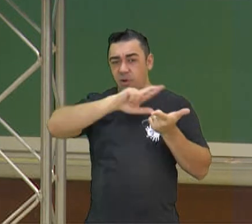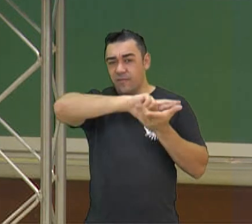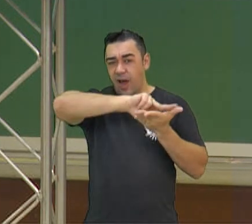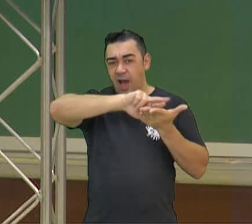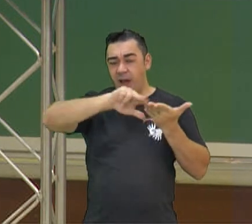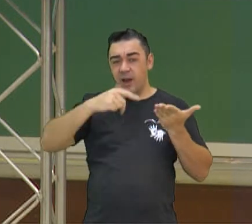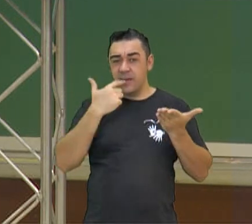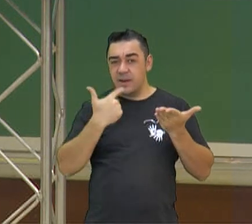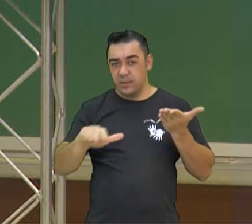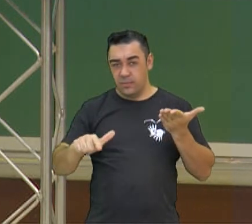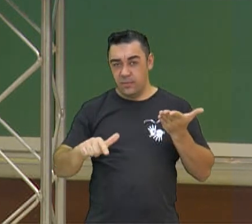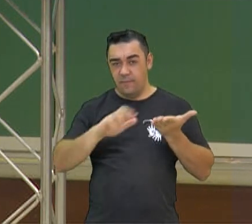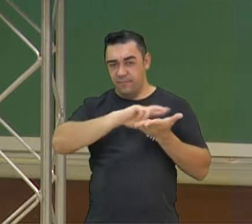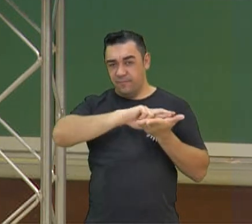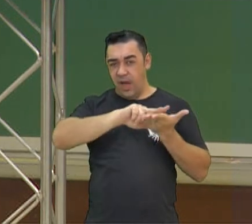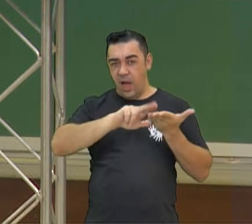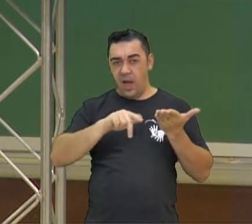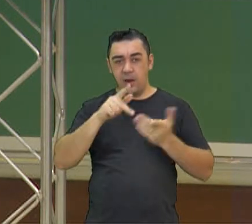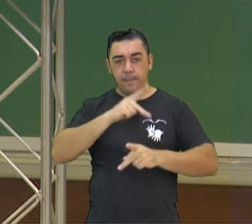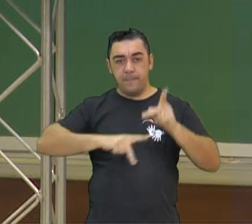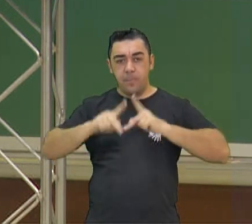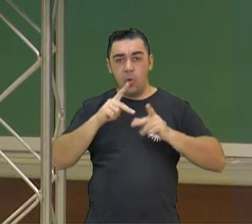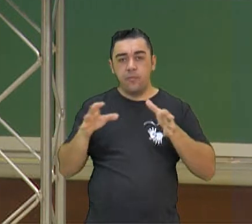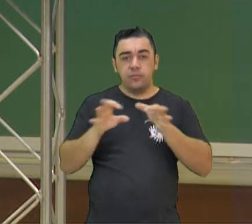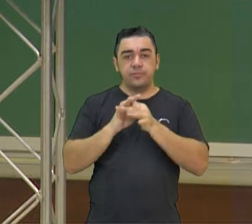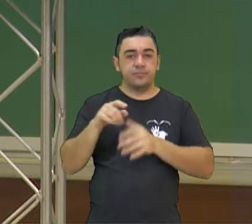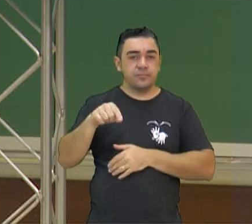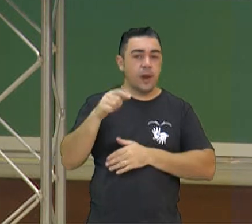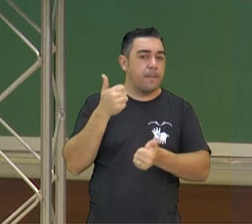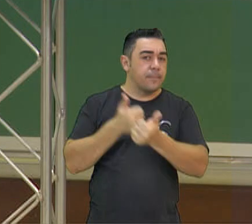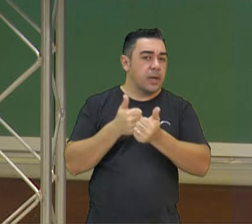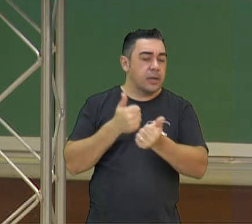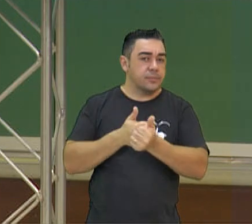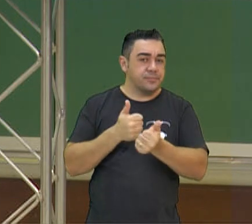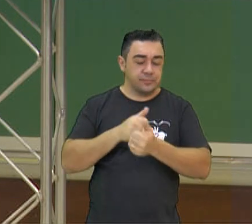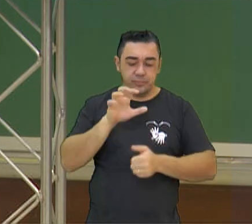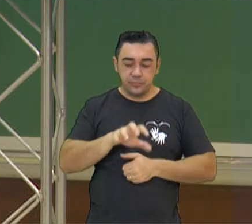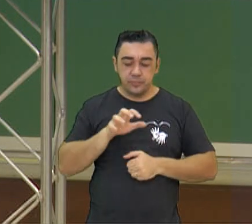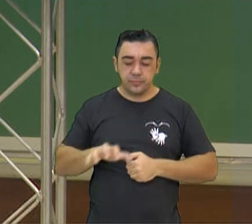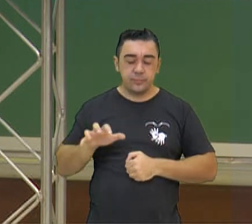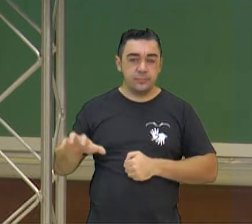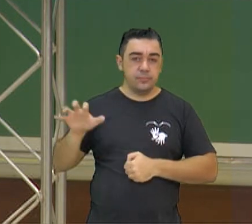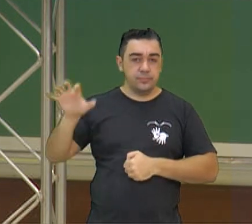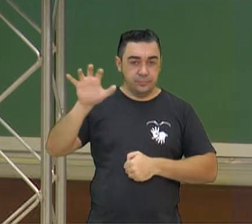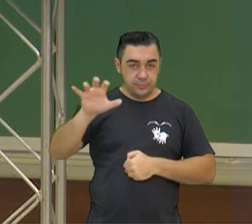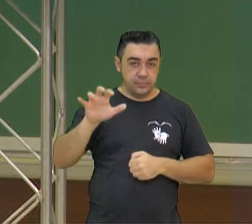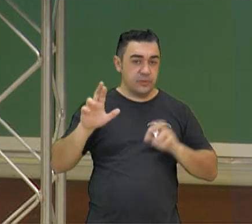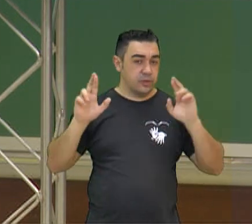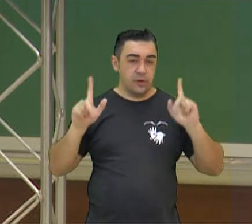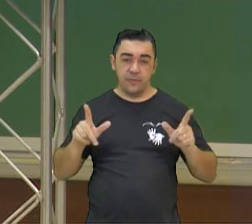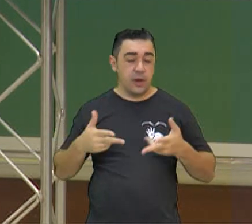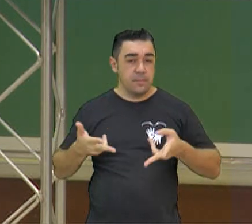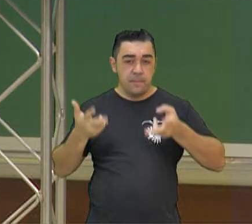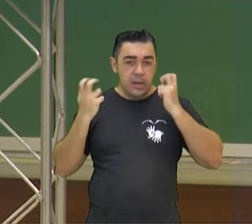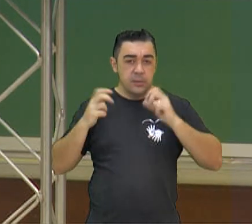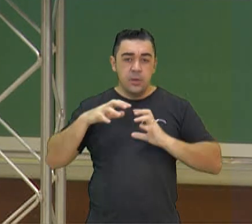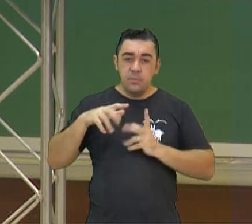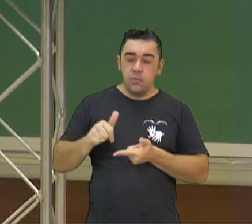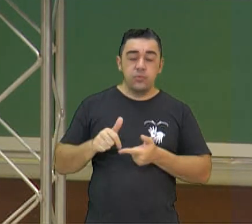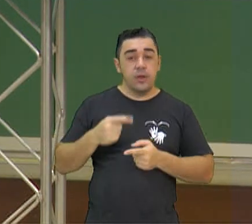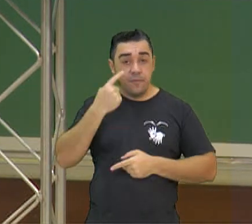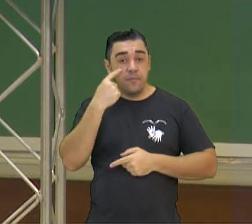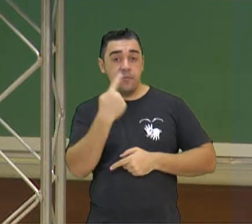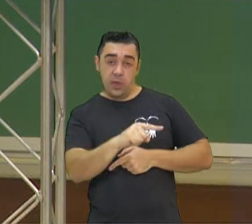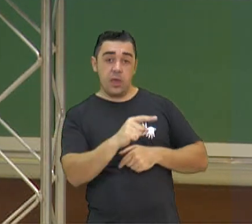alfabetos, ou seja, vários povos que têm leituras diferentes de mundo, enxergam a mesma